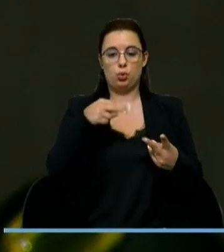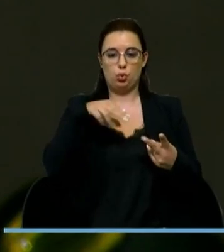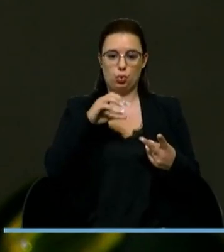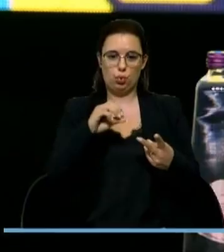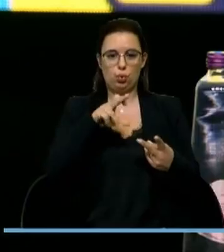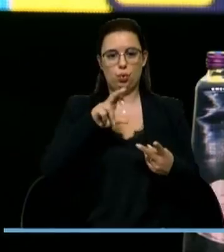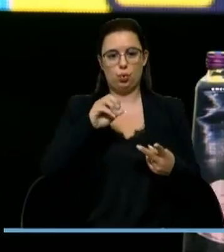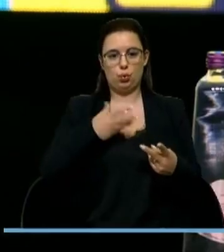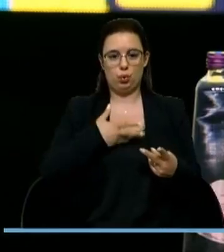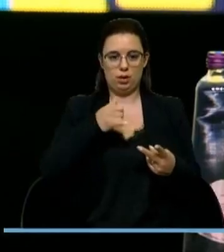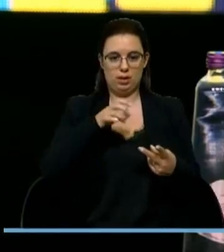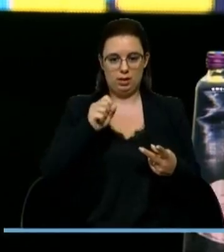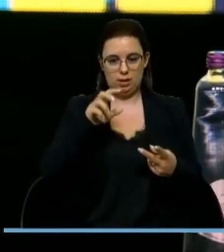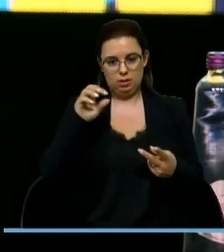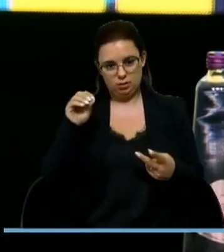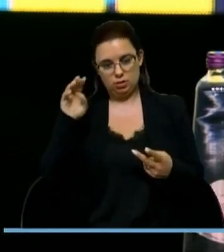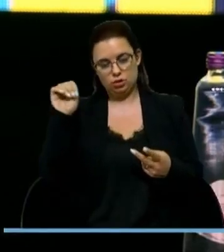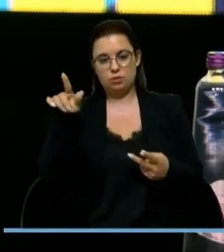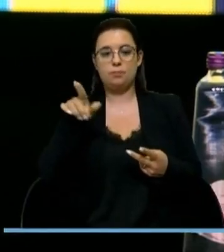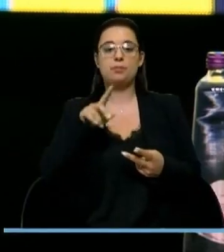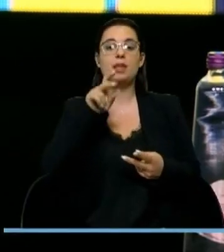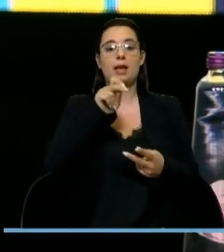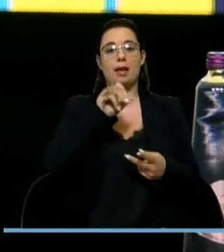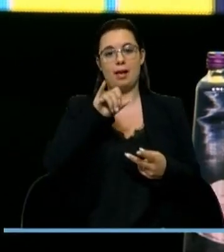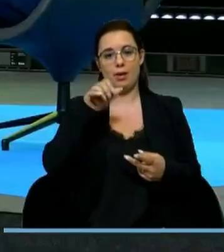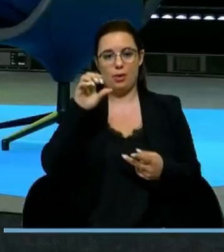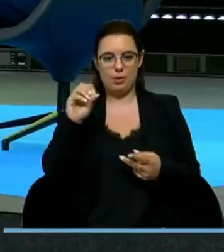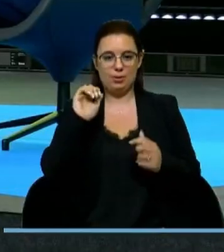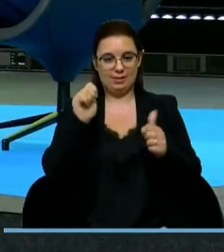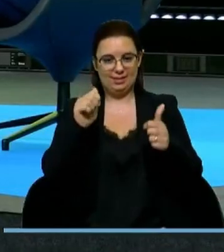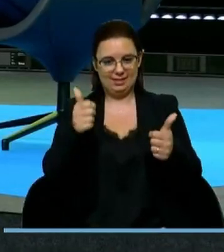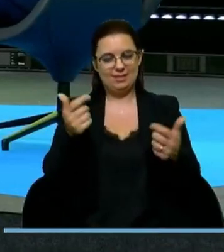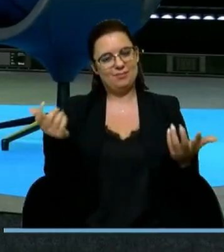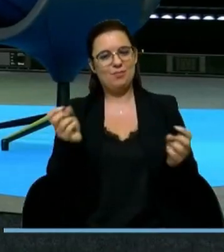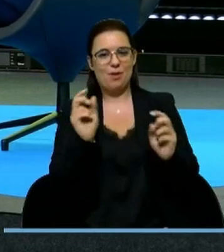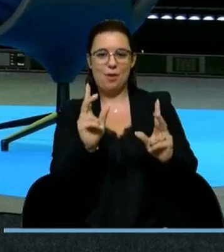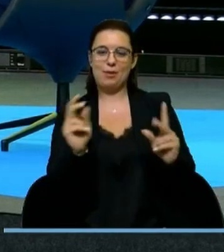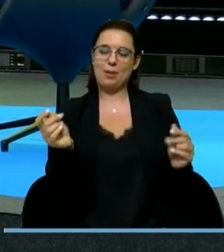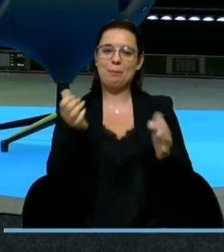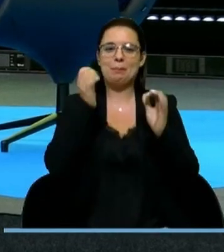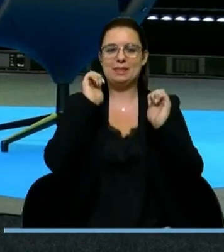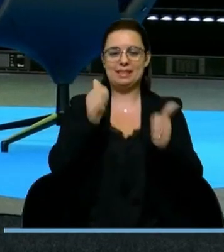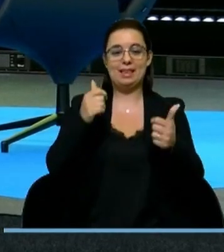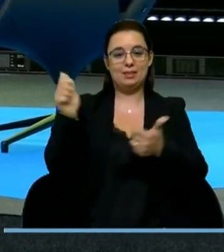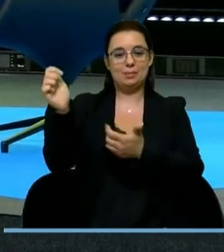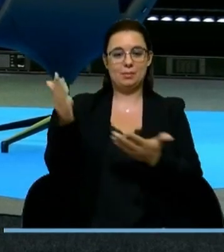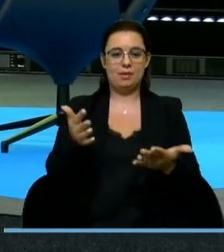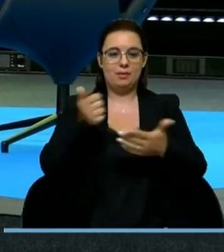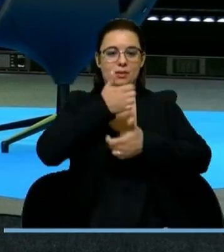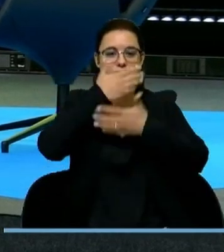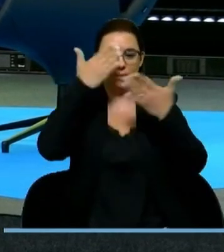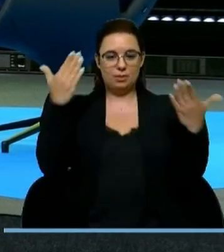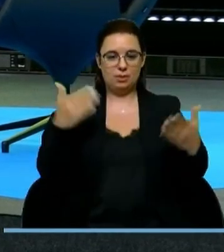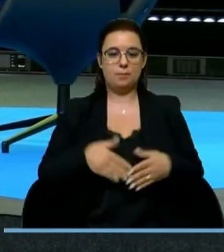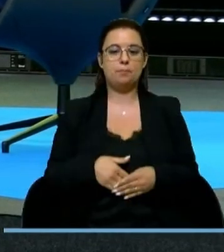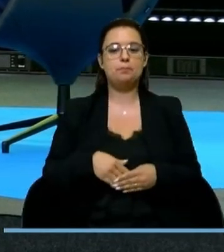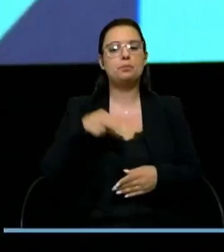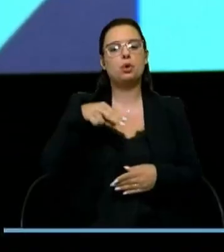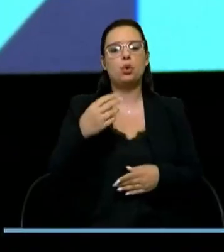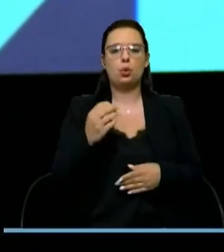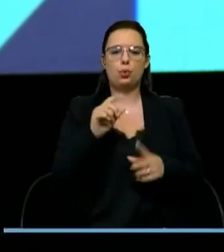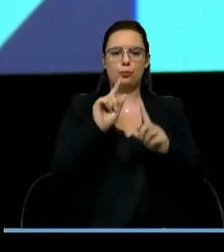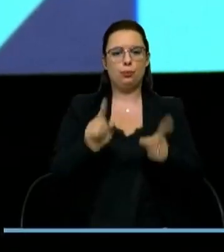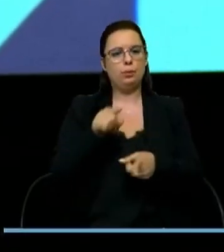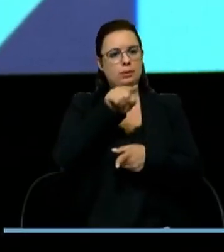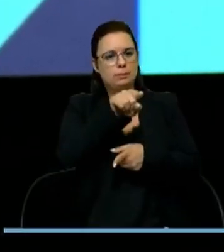Business Origination and Structuring de IO Builders. Is that it? Ok, correto. Bem-vindos, bom dia. Nuno, começaria talvez